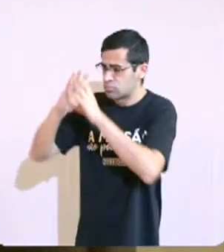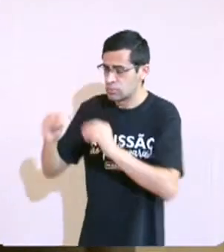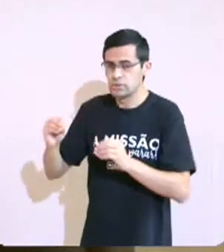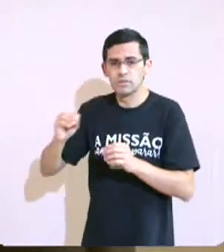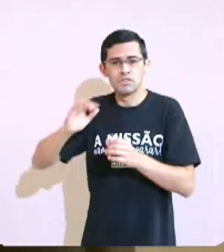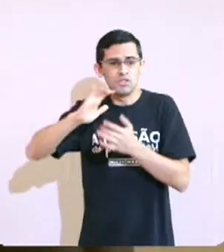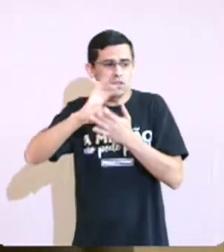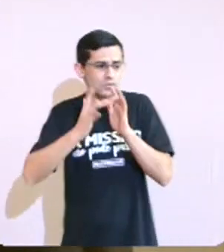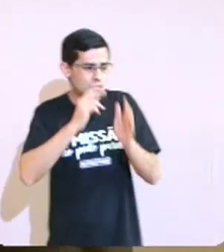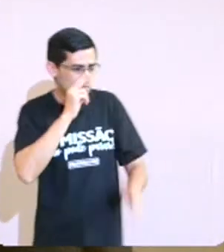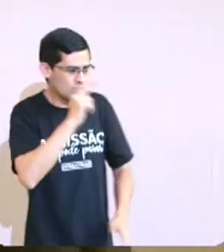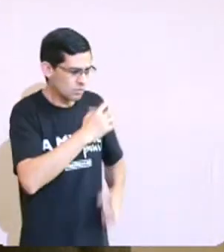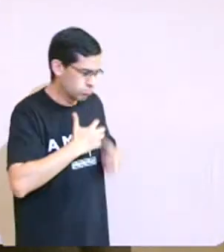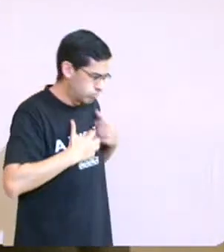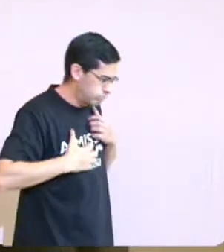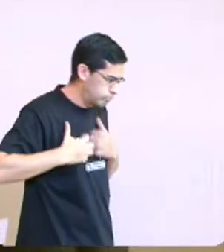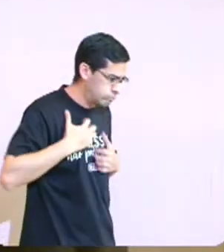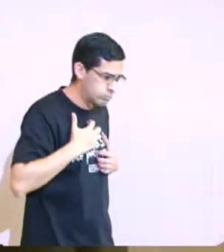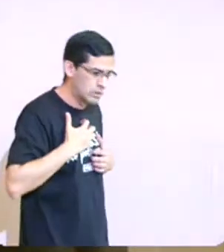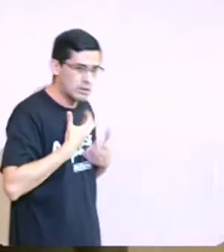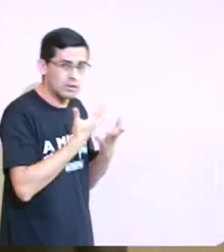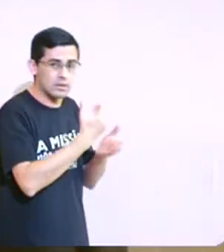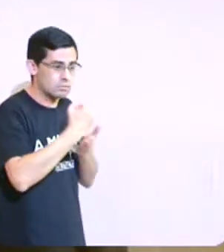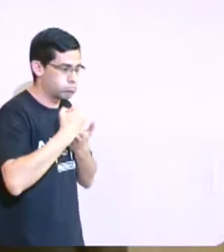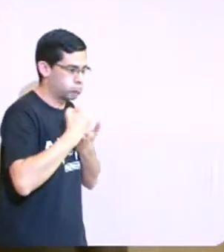angústia e Jesus foi para ajudar.